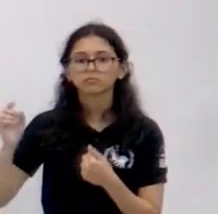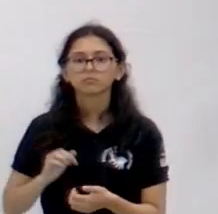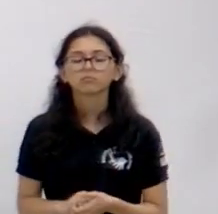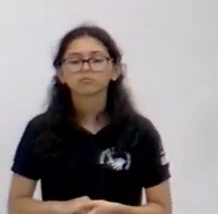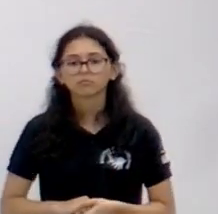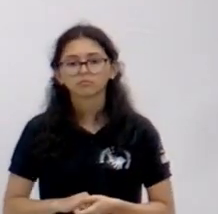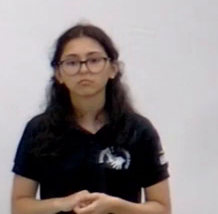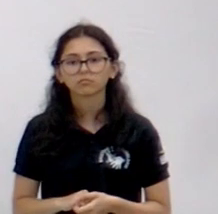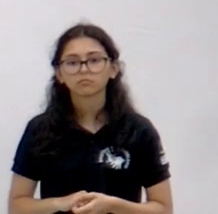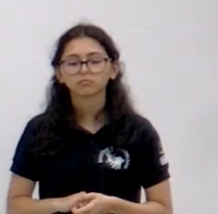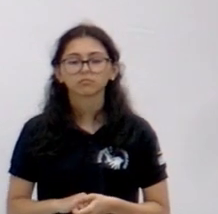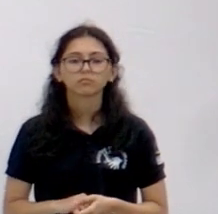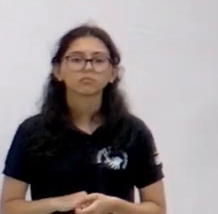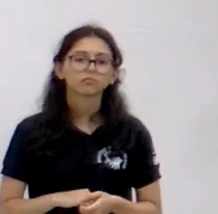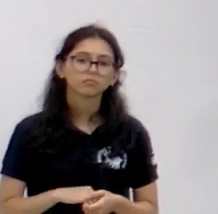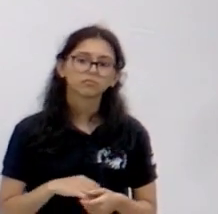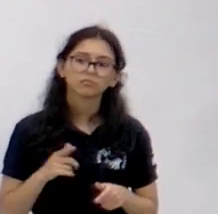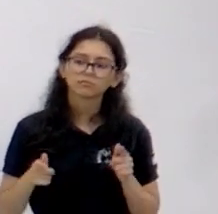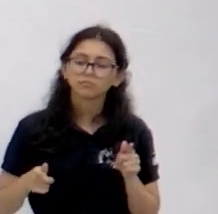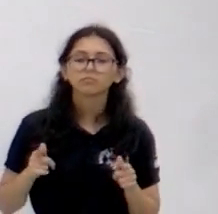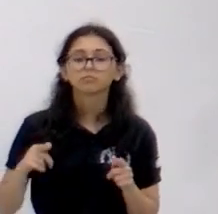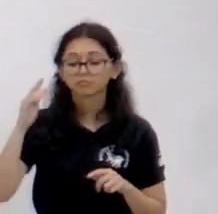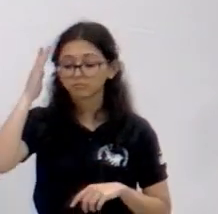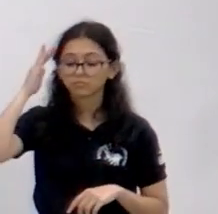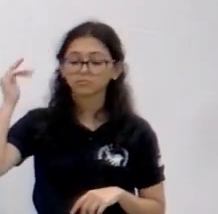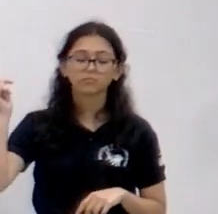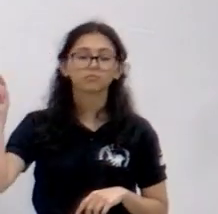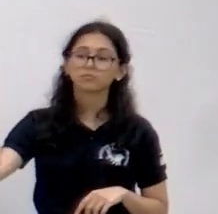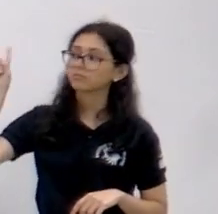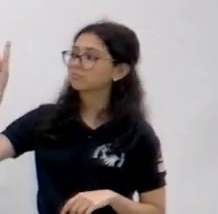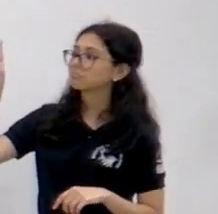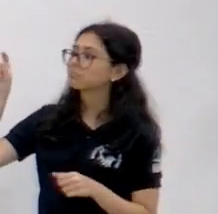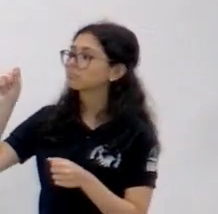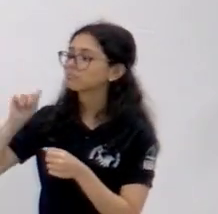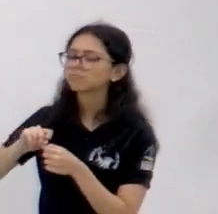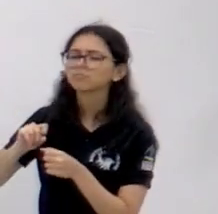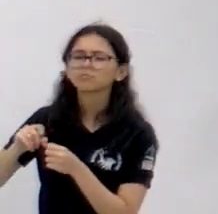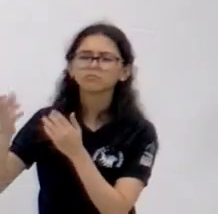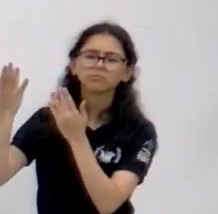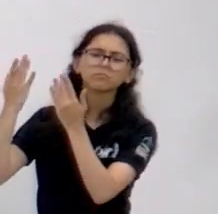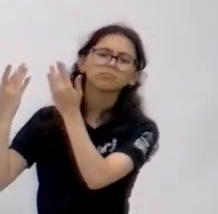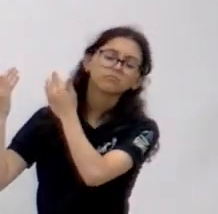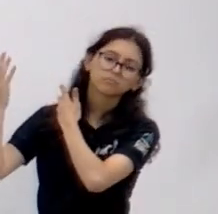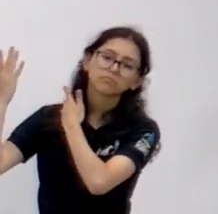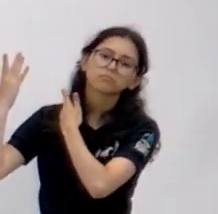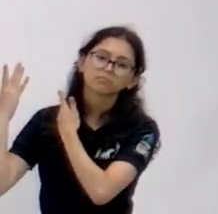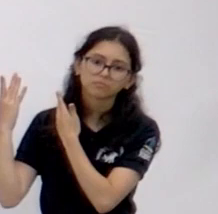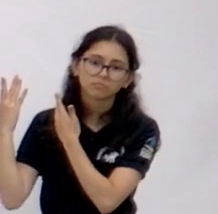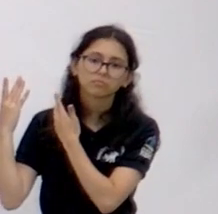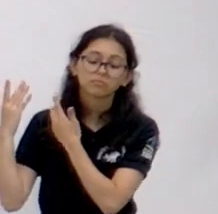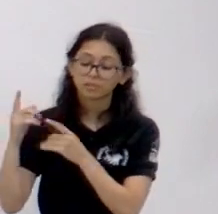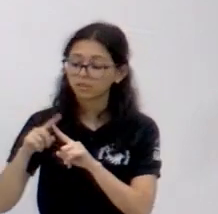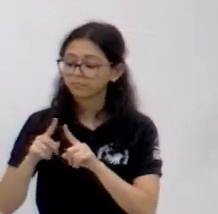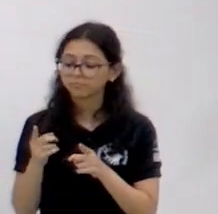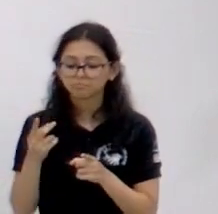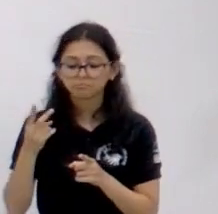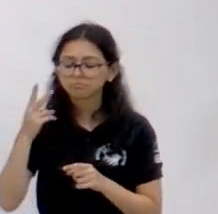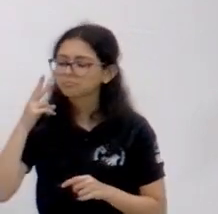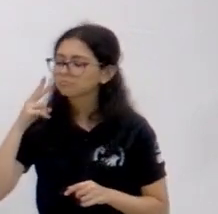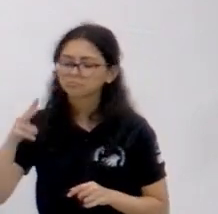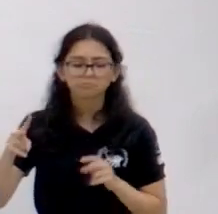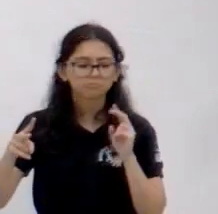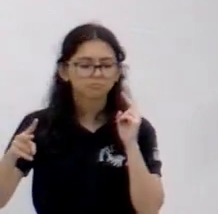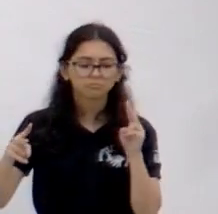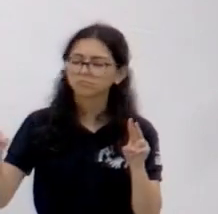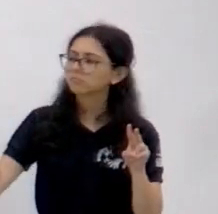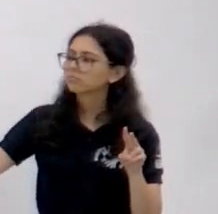momento, Gideão sabia daquilo que Deus tinha feito no passado, mas que não conseguia enxergar nenhuma ação de